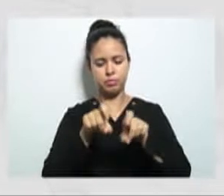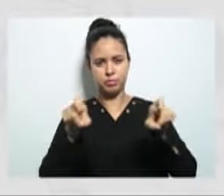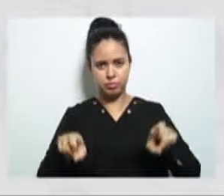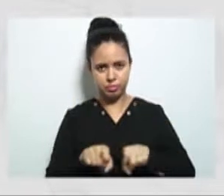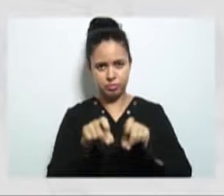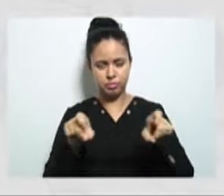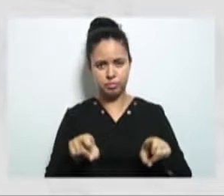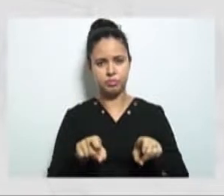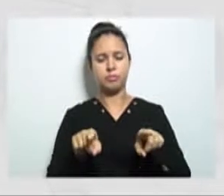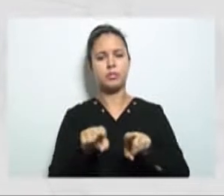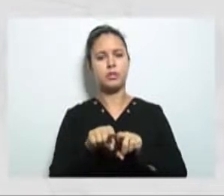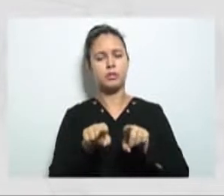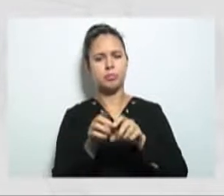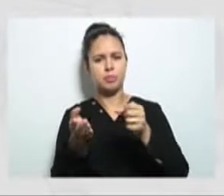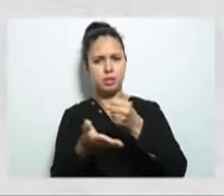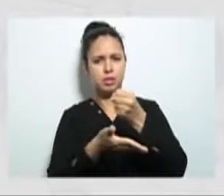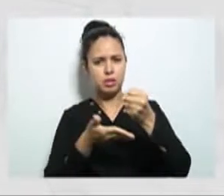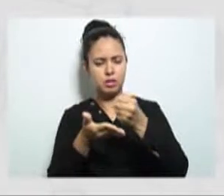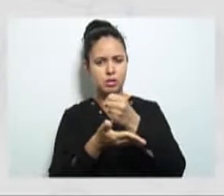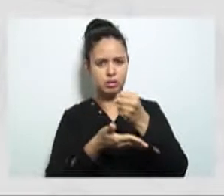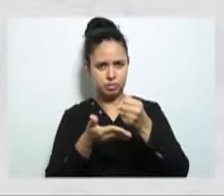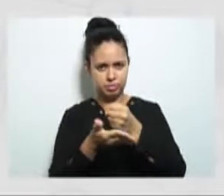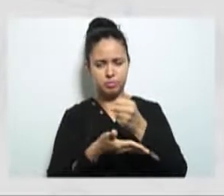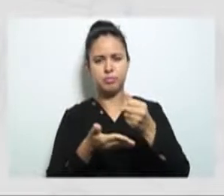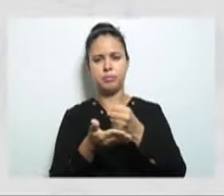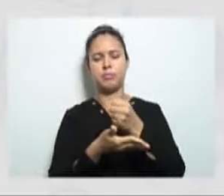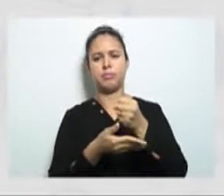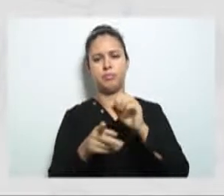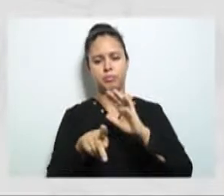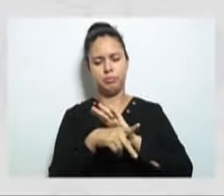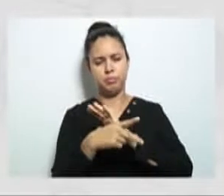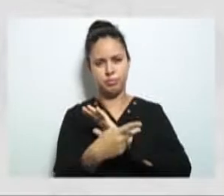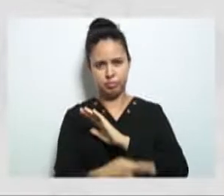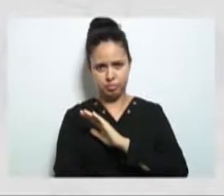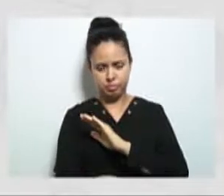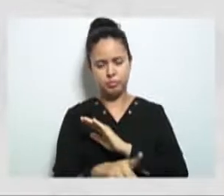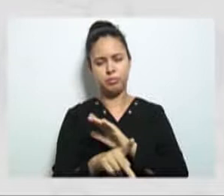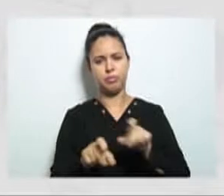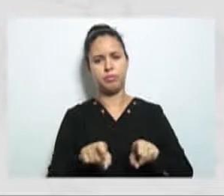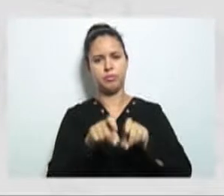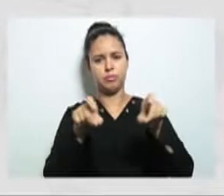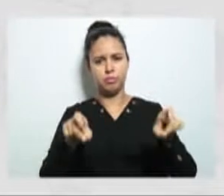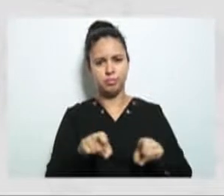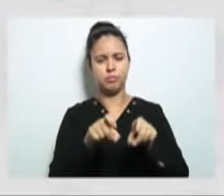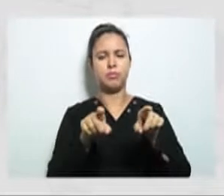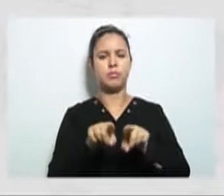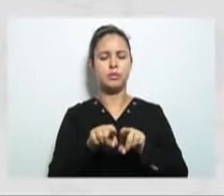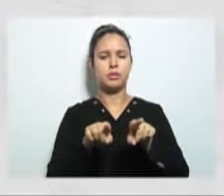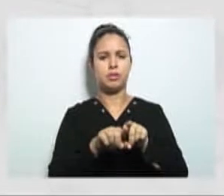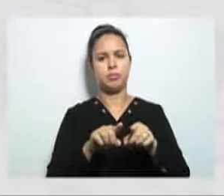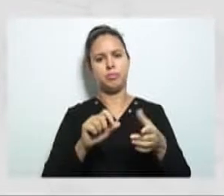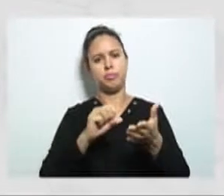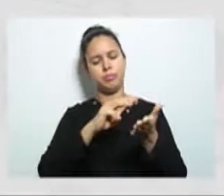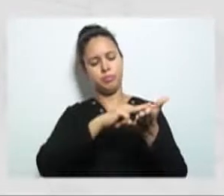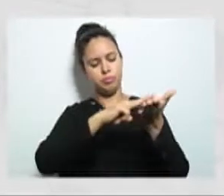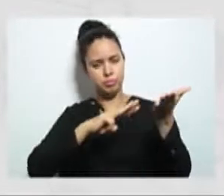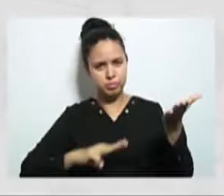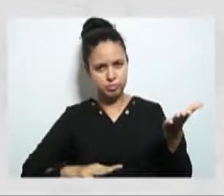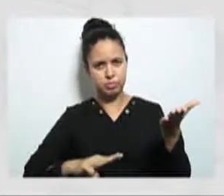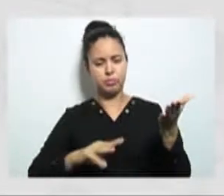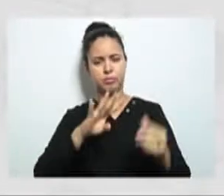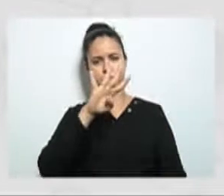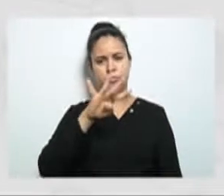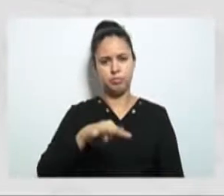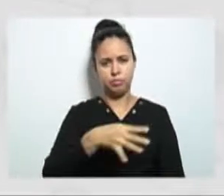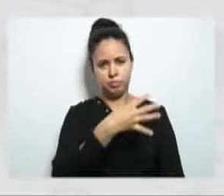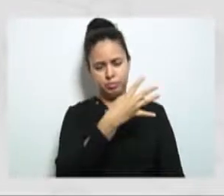de um sistema operacional, manipulação de arquivos e pastas, editor de texto, planilha eletrônica, software